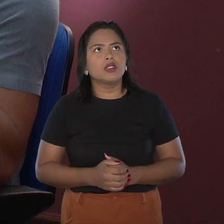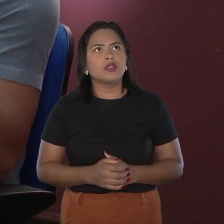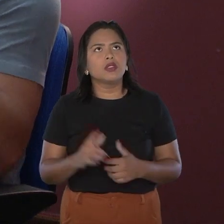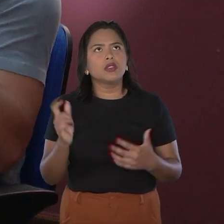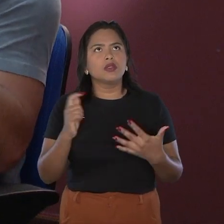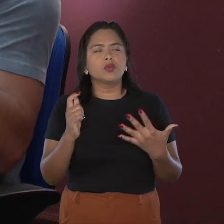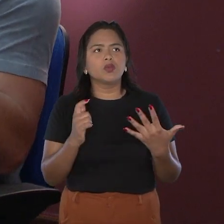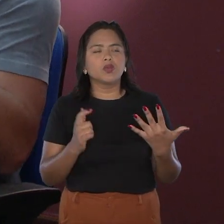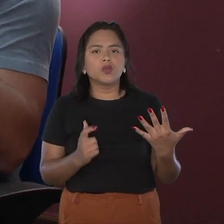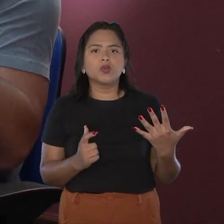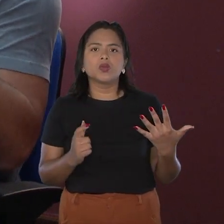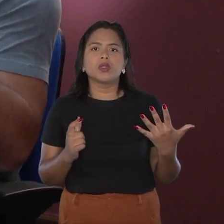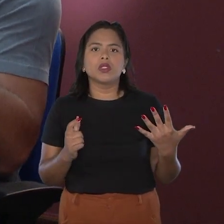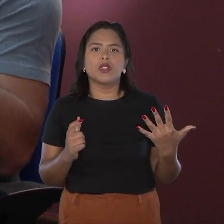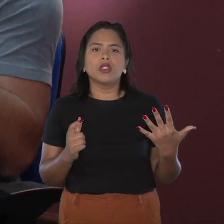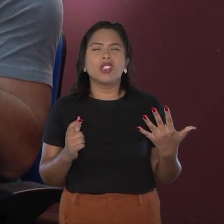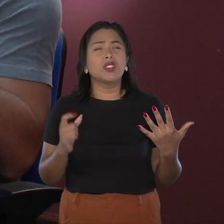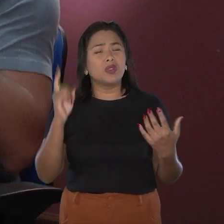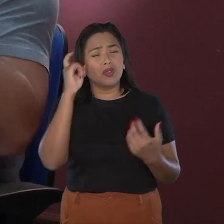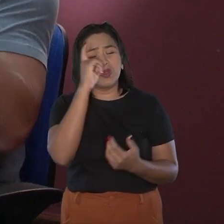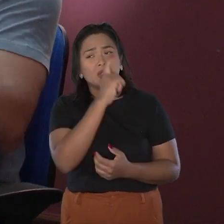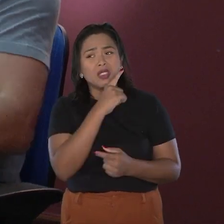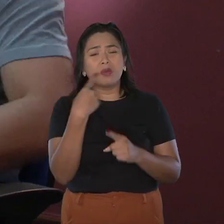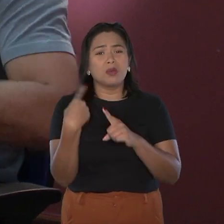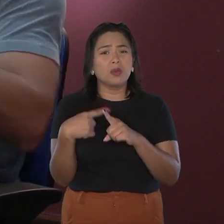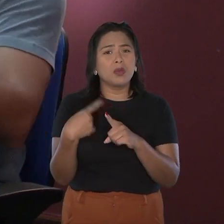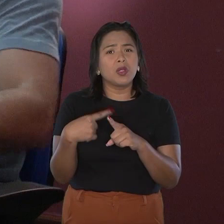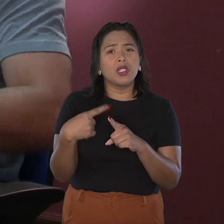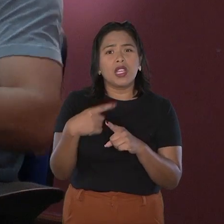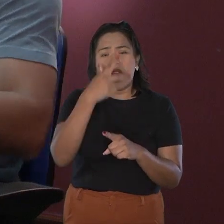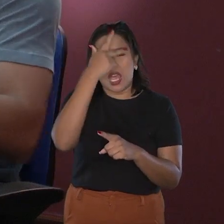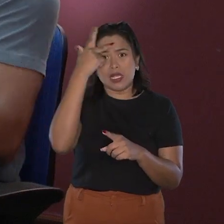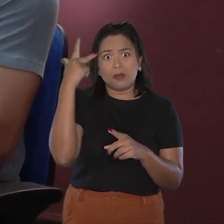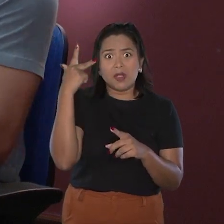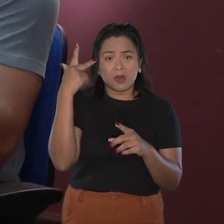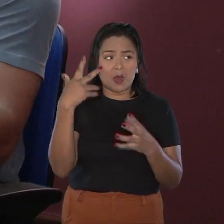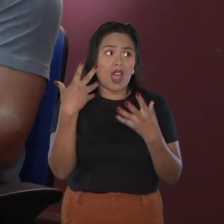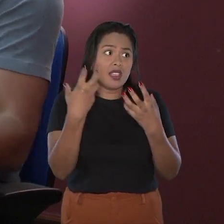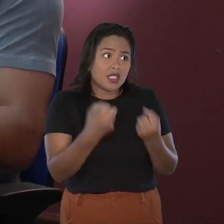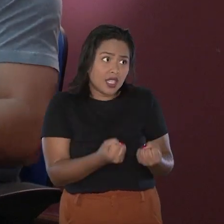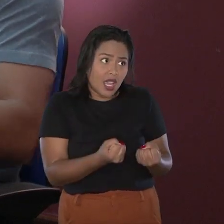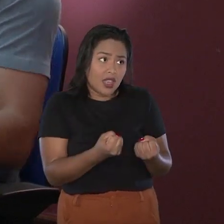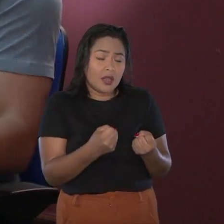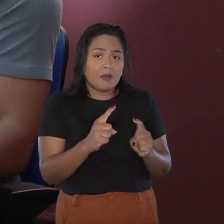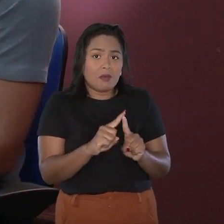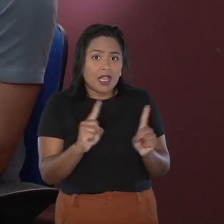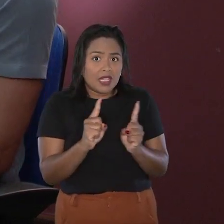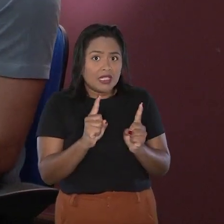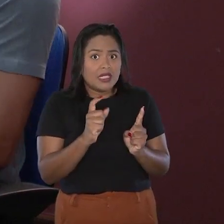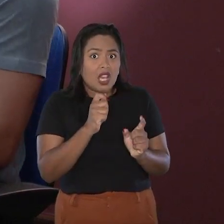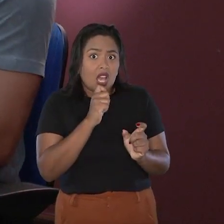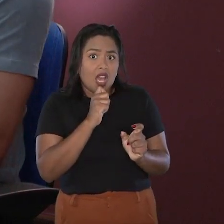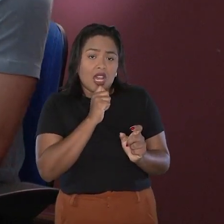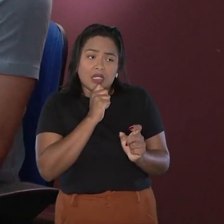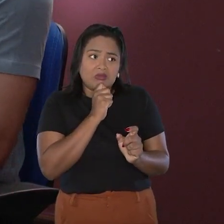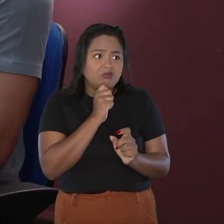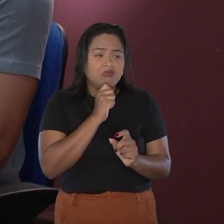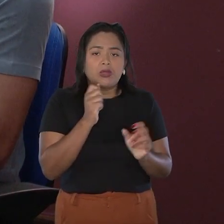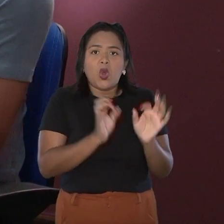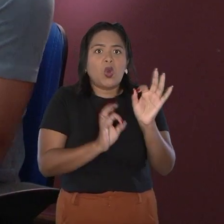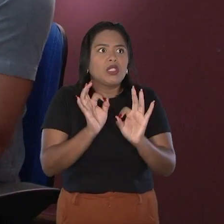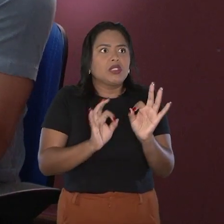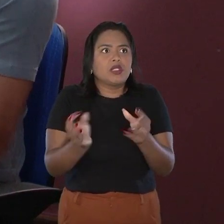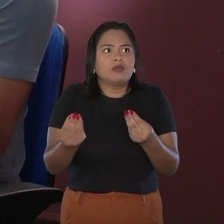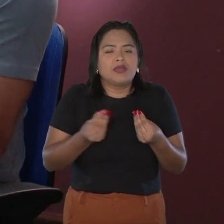a gente tá com uma dificuldade porque assim é pessoal confirmou e tal só que não formalizou então a gente tá aguardando mas esses